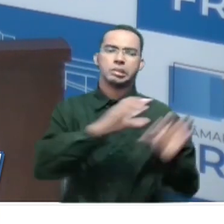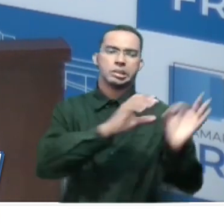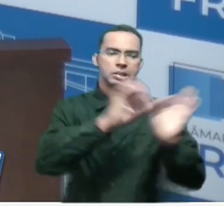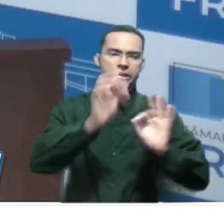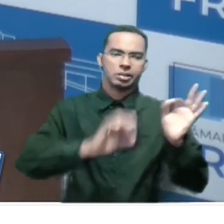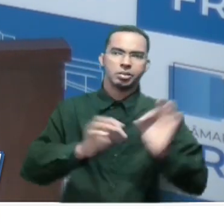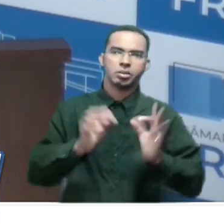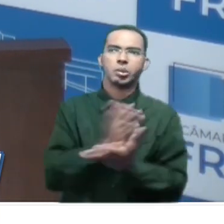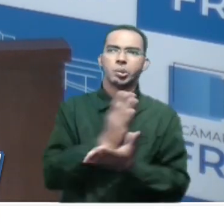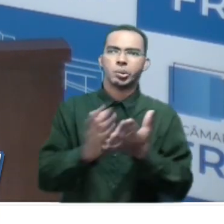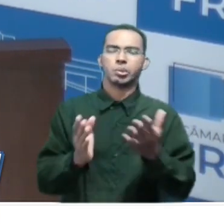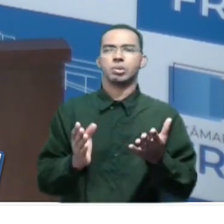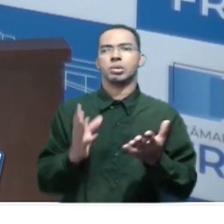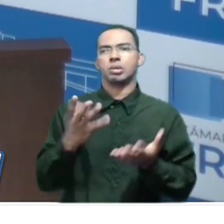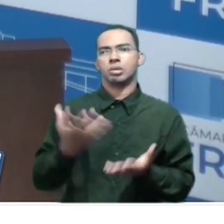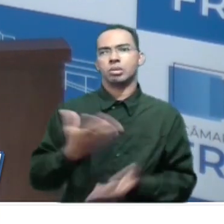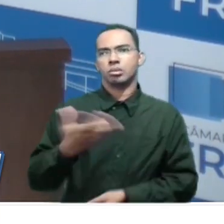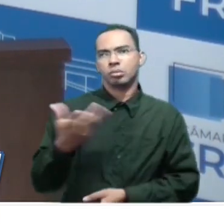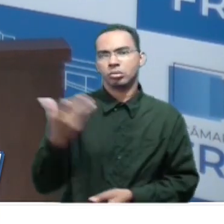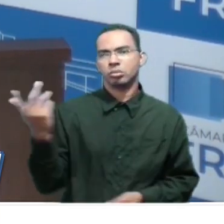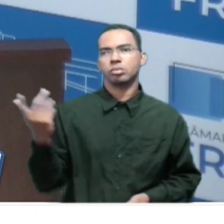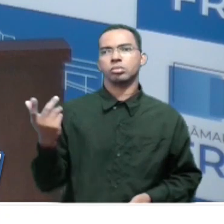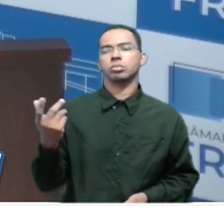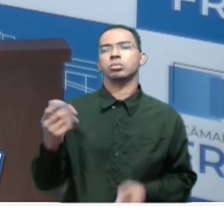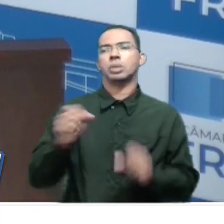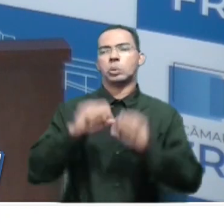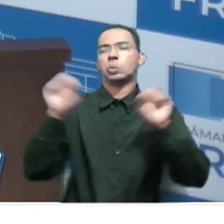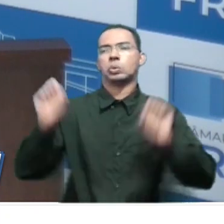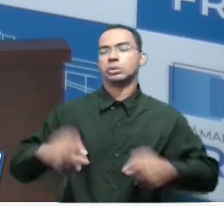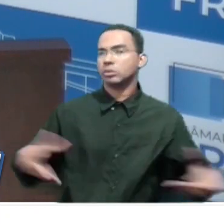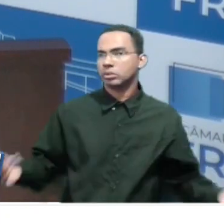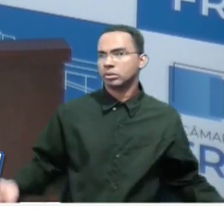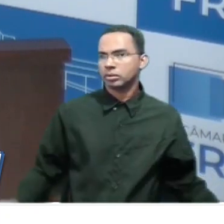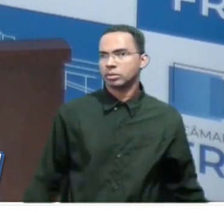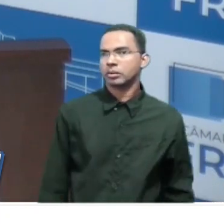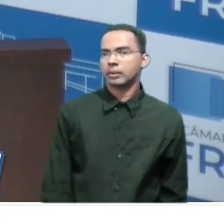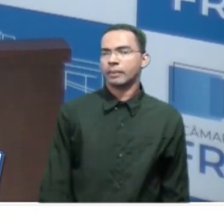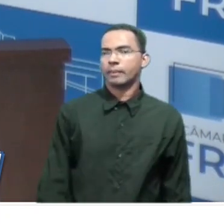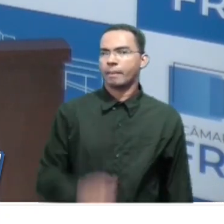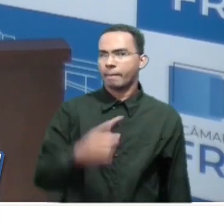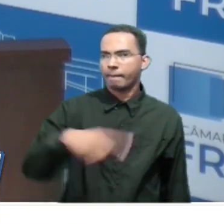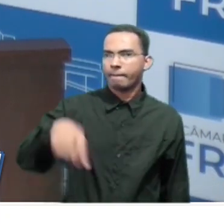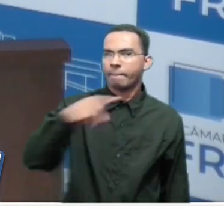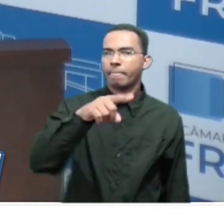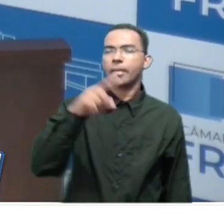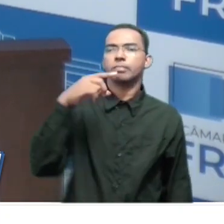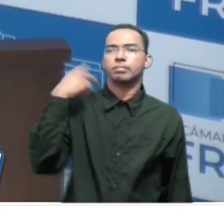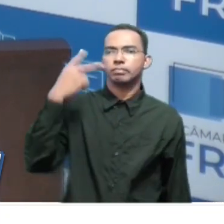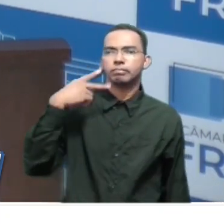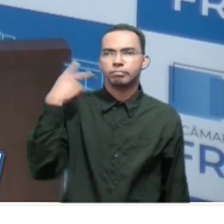alguma agilidade daquele sistema. Vocês, vereadores,